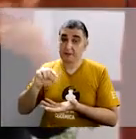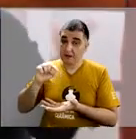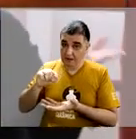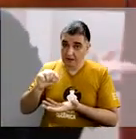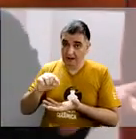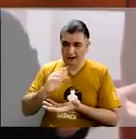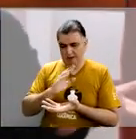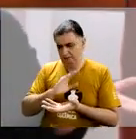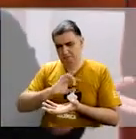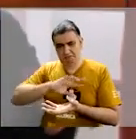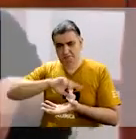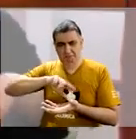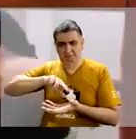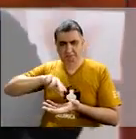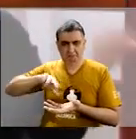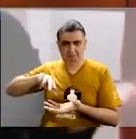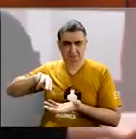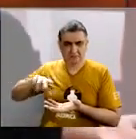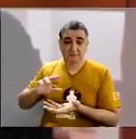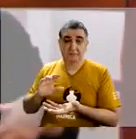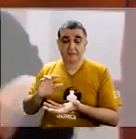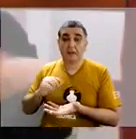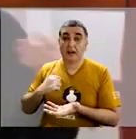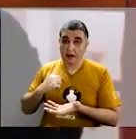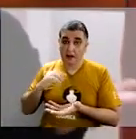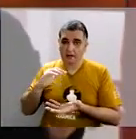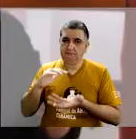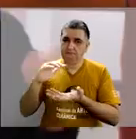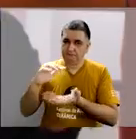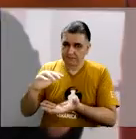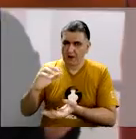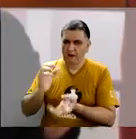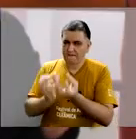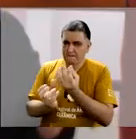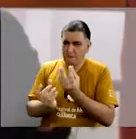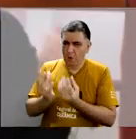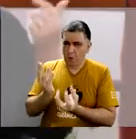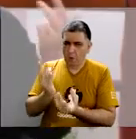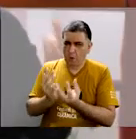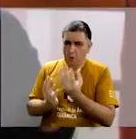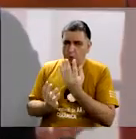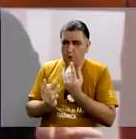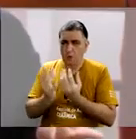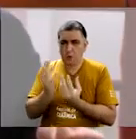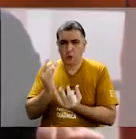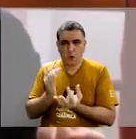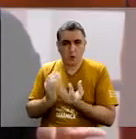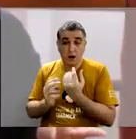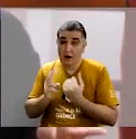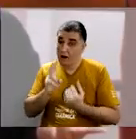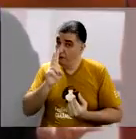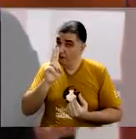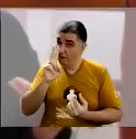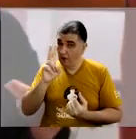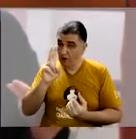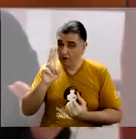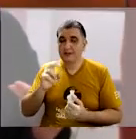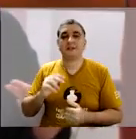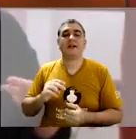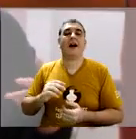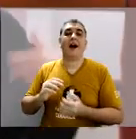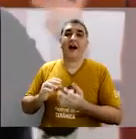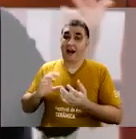modelada, seja lá de que forma for, em torno, ou modelada à mão, como for, queimada a primeira vez, que é